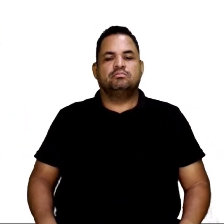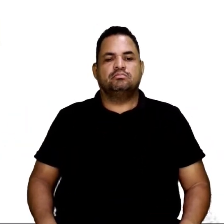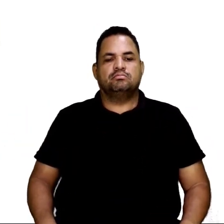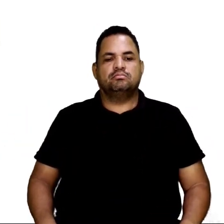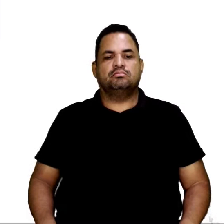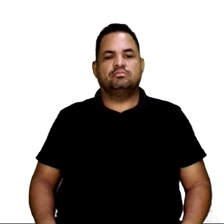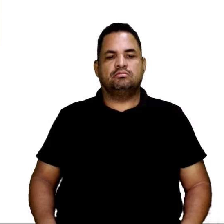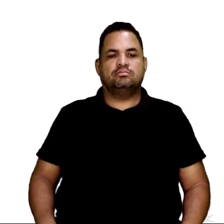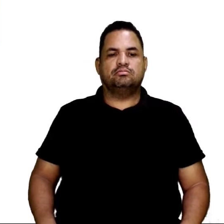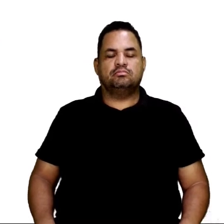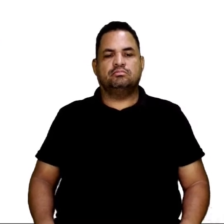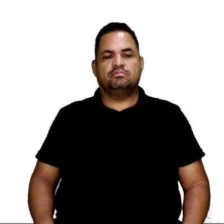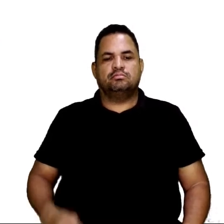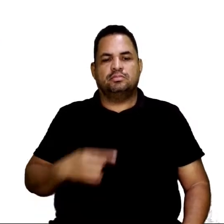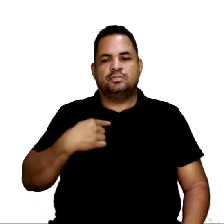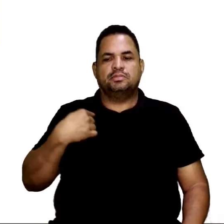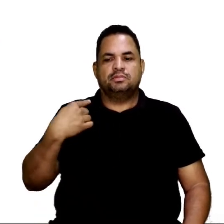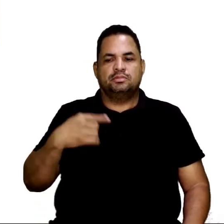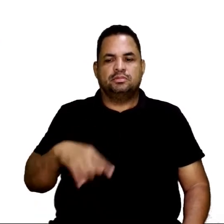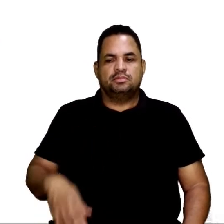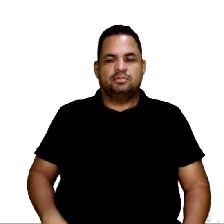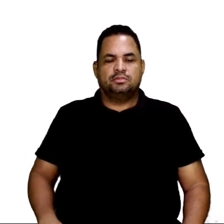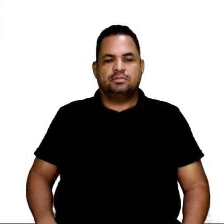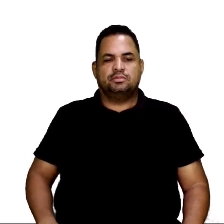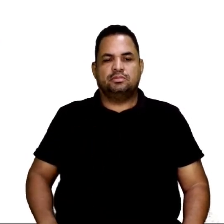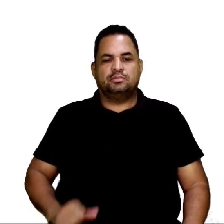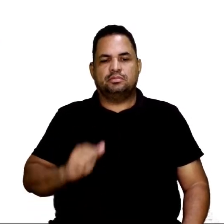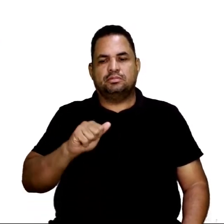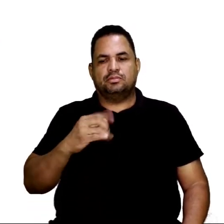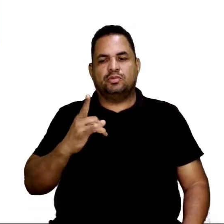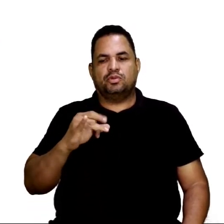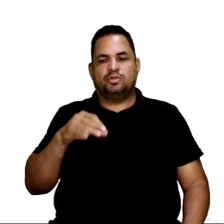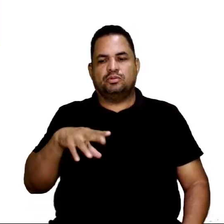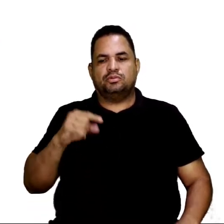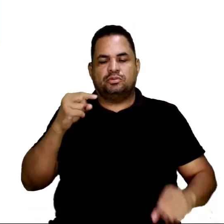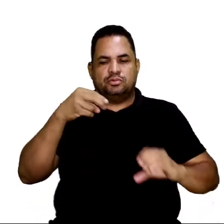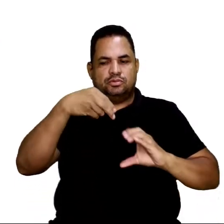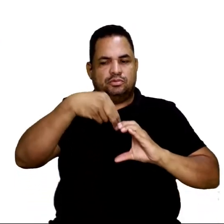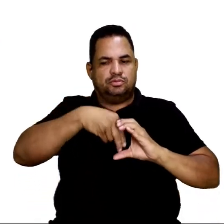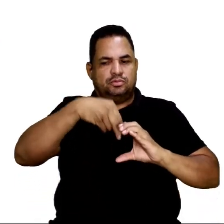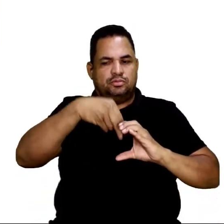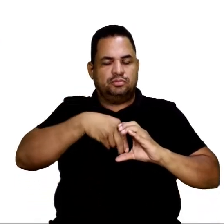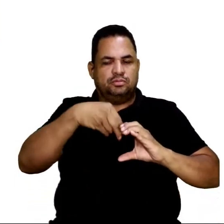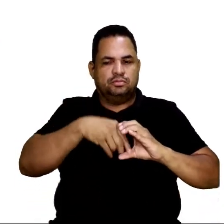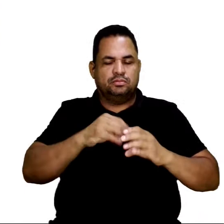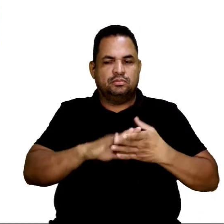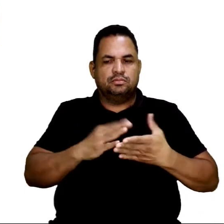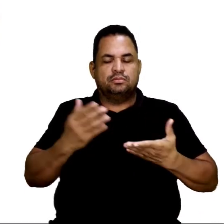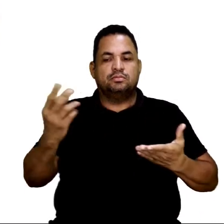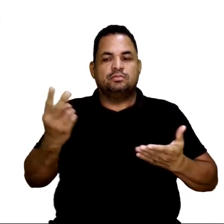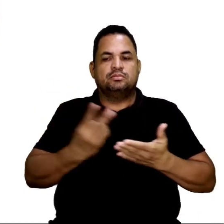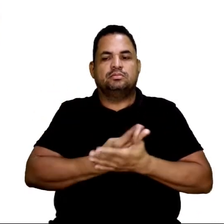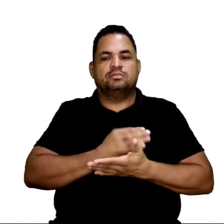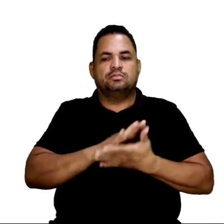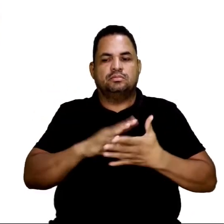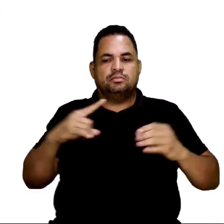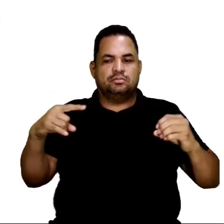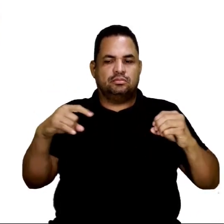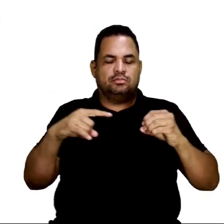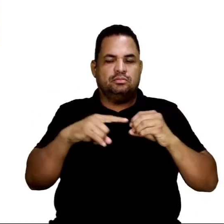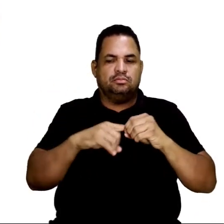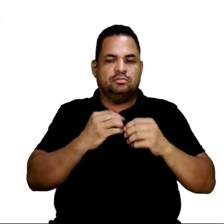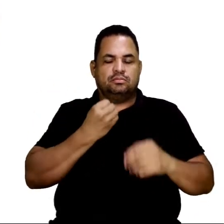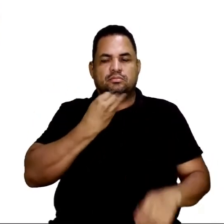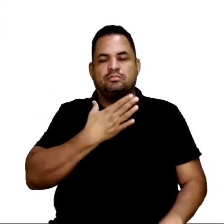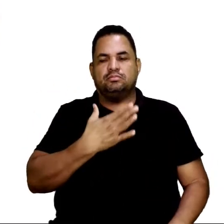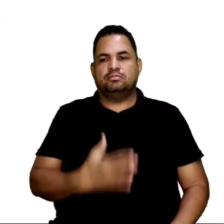somente a parte onde nós temos o acrossomo ali e o núcleo, tá? Para que ocorra essa fecundação. Tudo